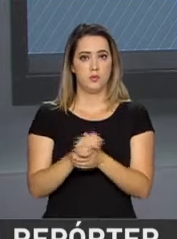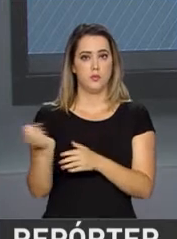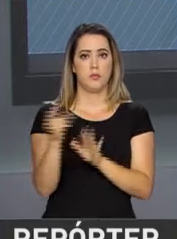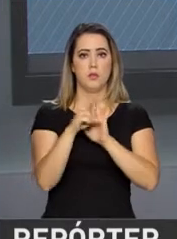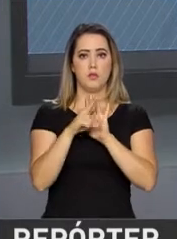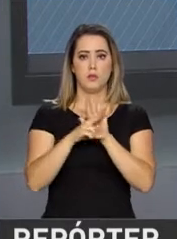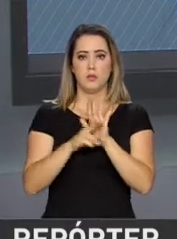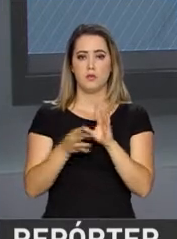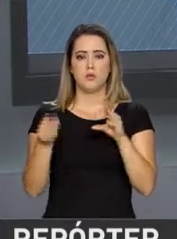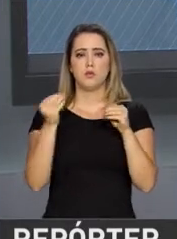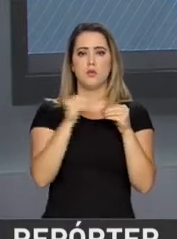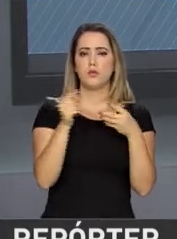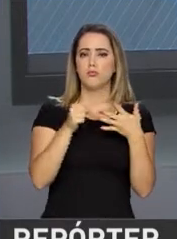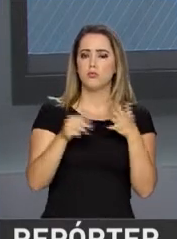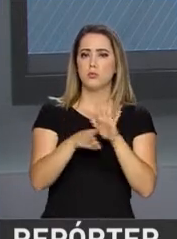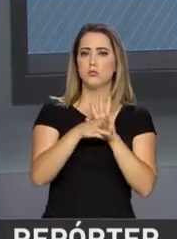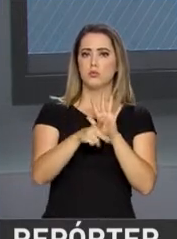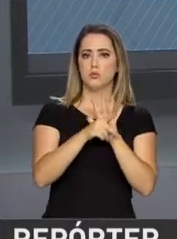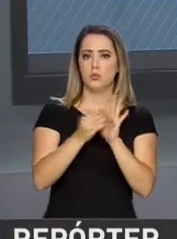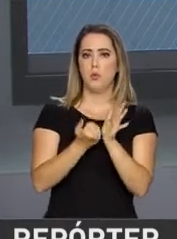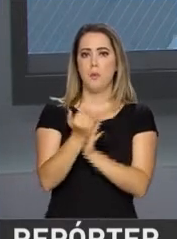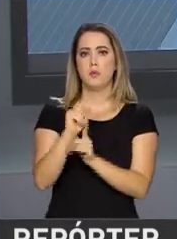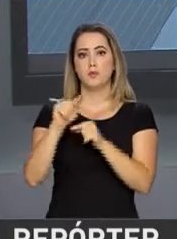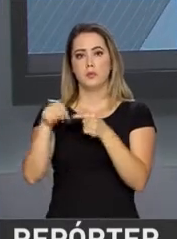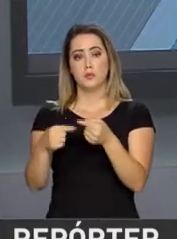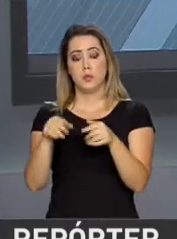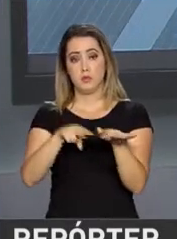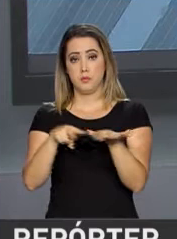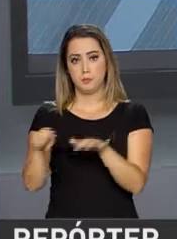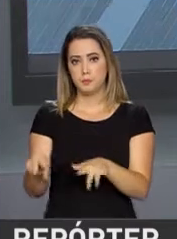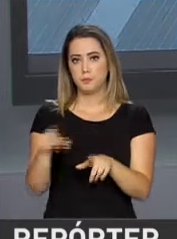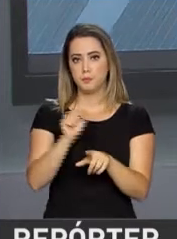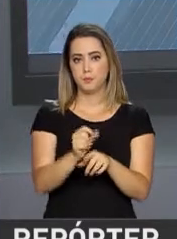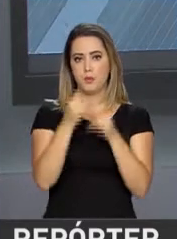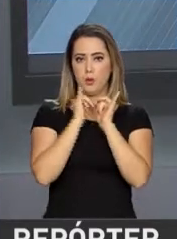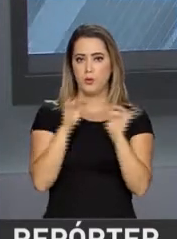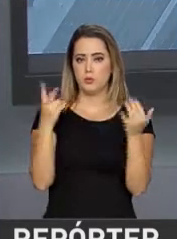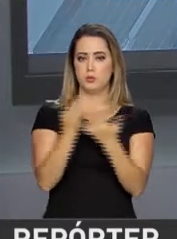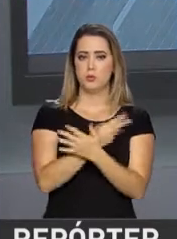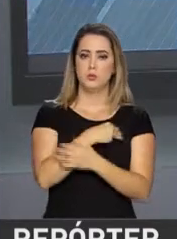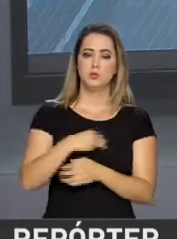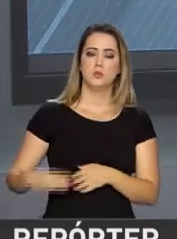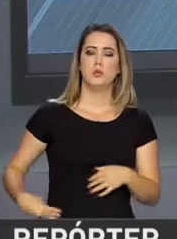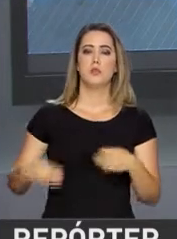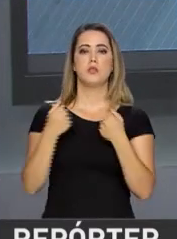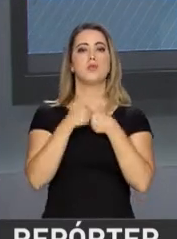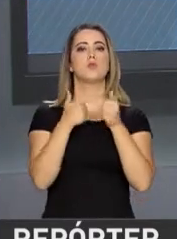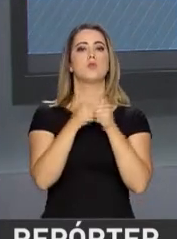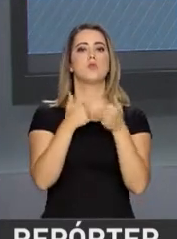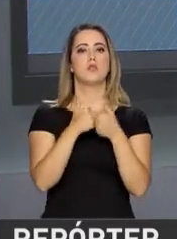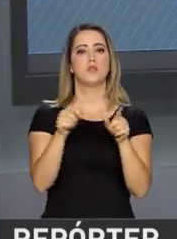regras estão previstas em uma medida provisória que deve entrar em vigor até o fim desta semana. O anúncio foi feito hoje pelo ministro dos